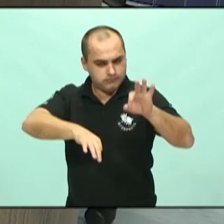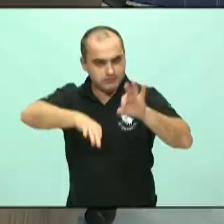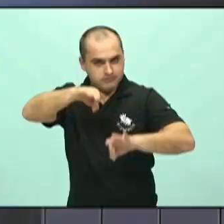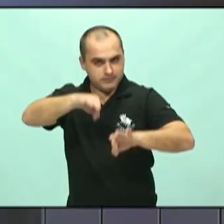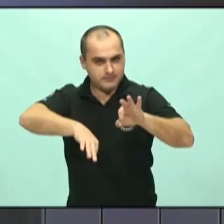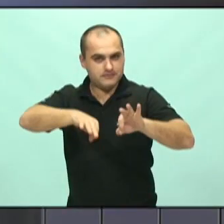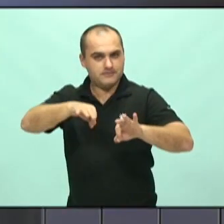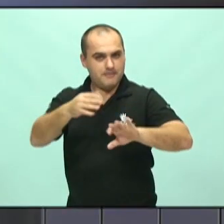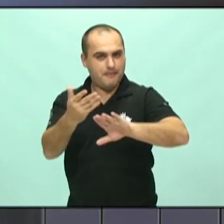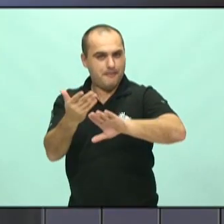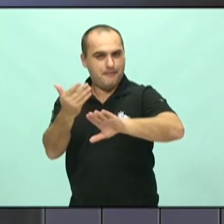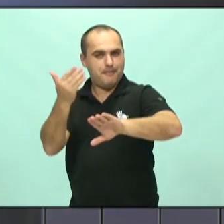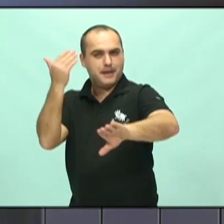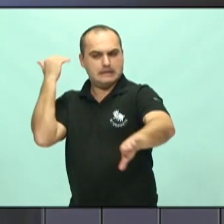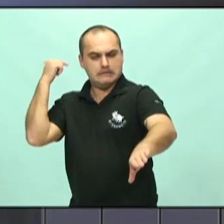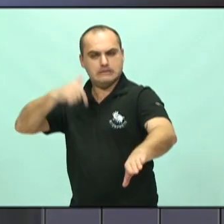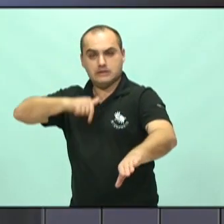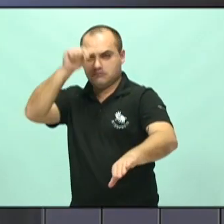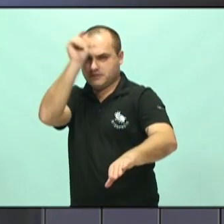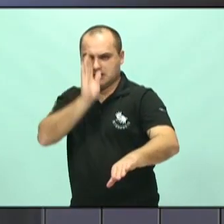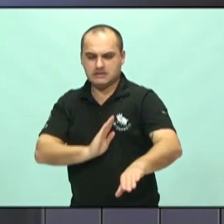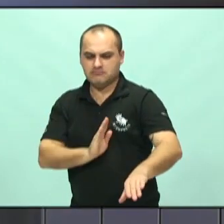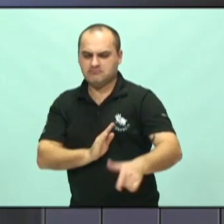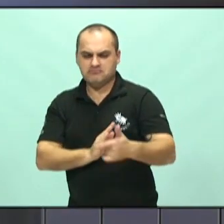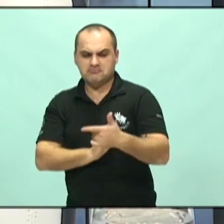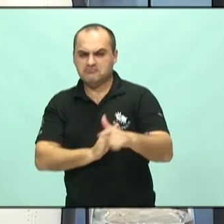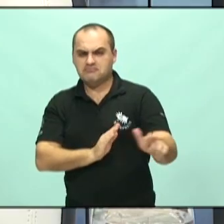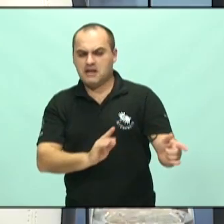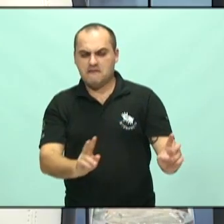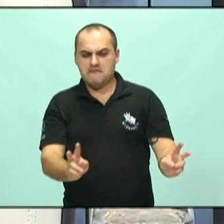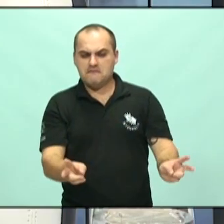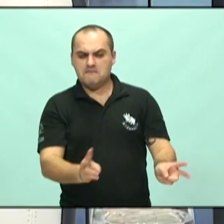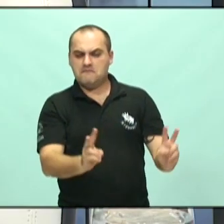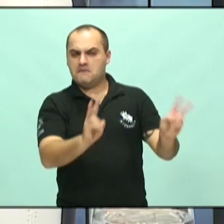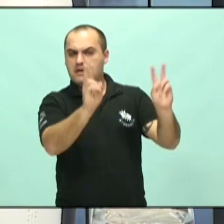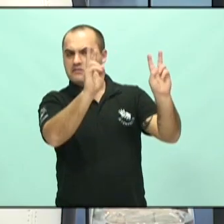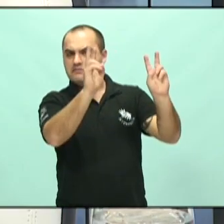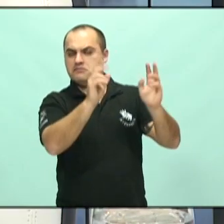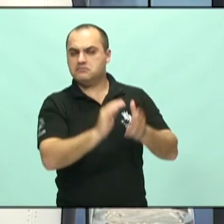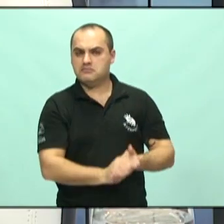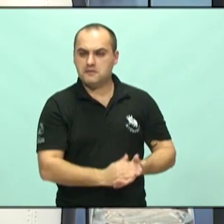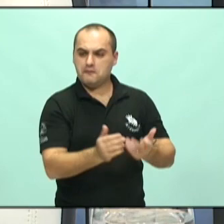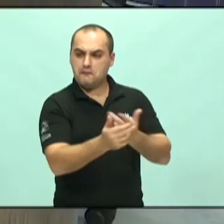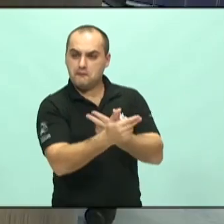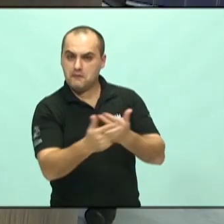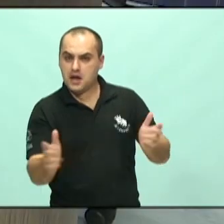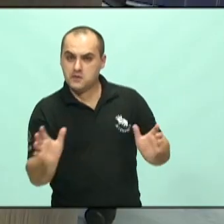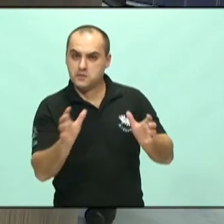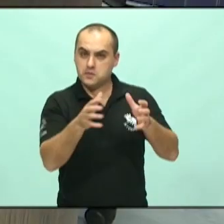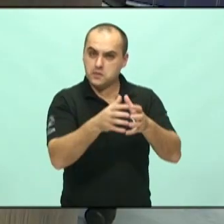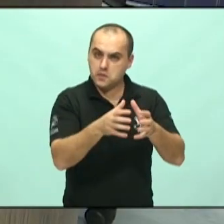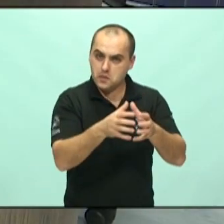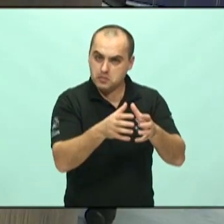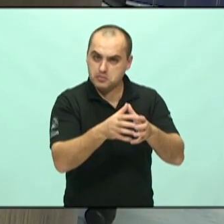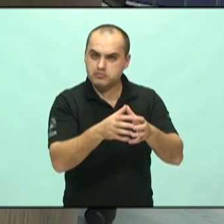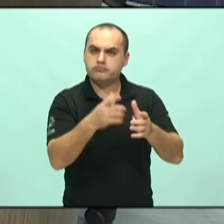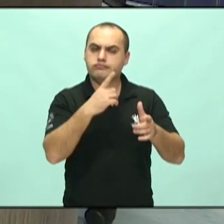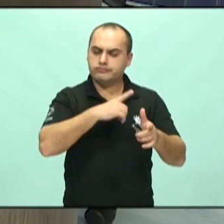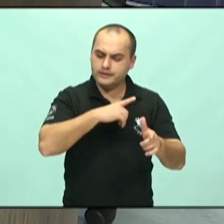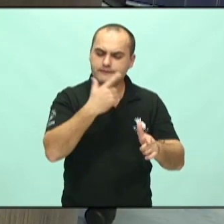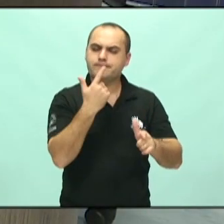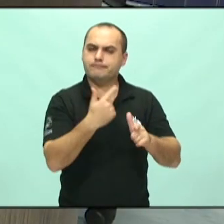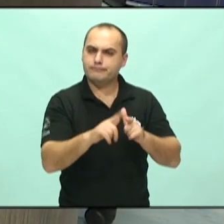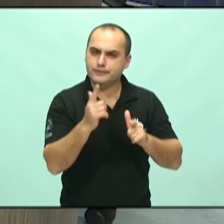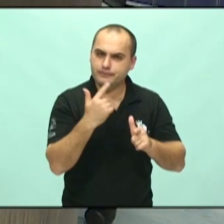século passado aqui no país, né? Não foi valorizada devidamente. Muitos grupos artísticos tiveram problemas